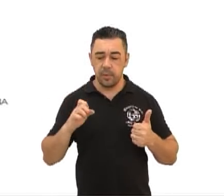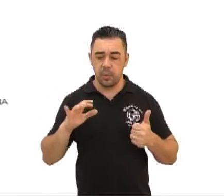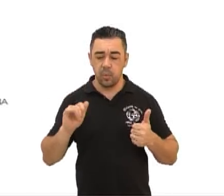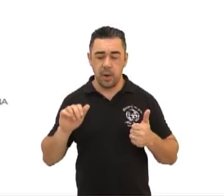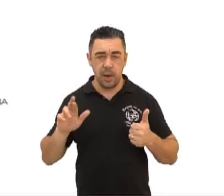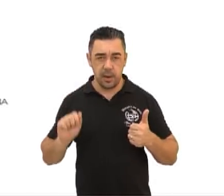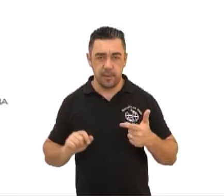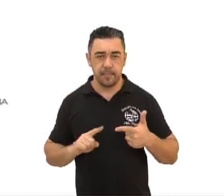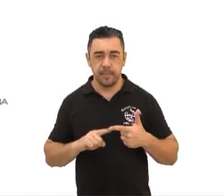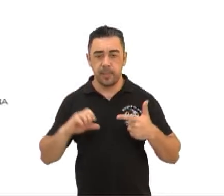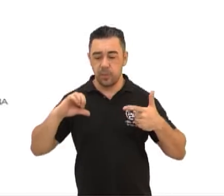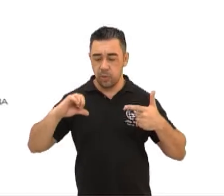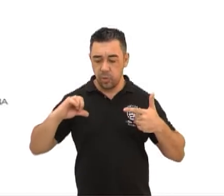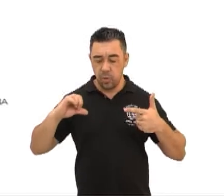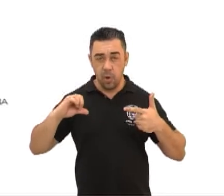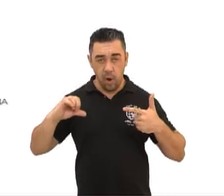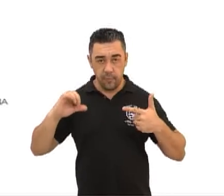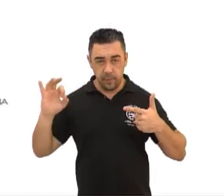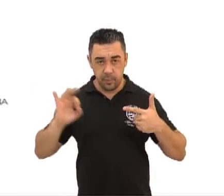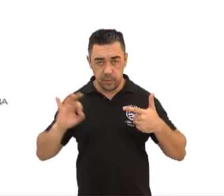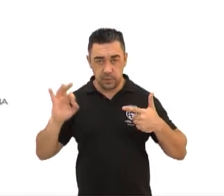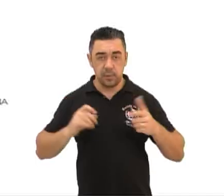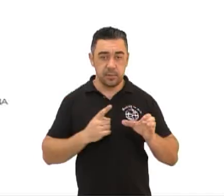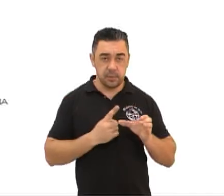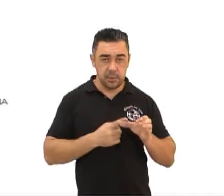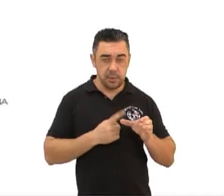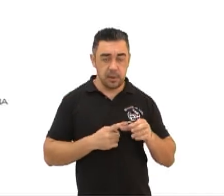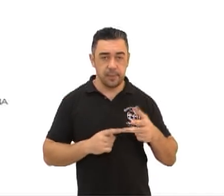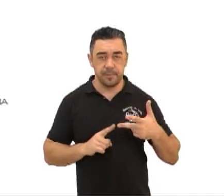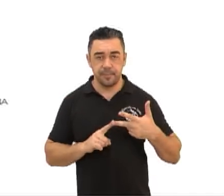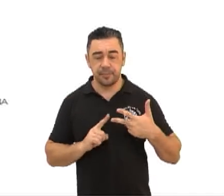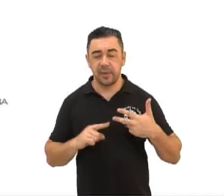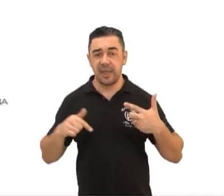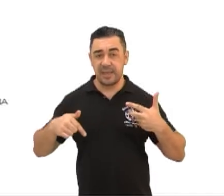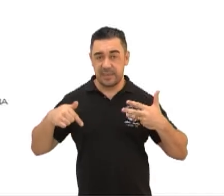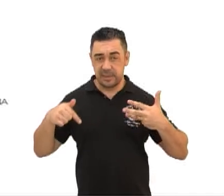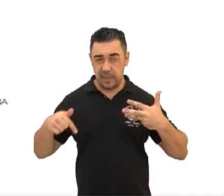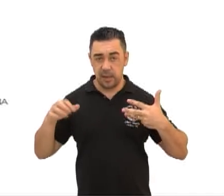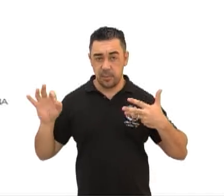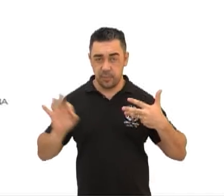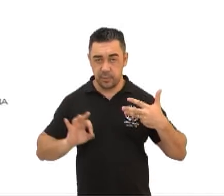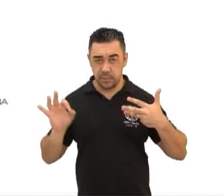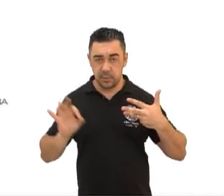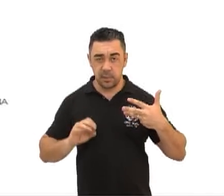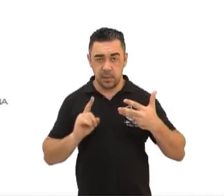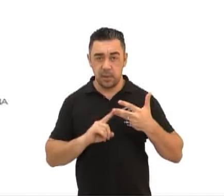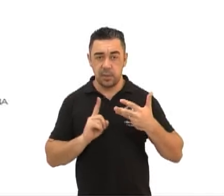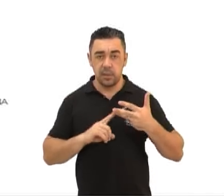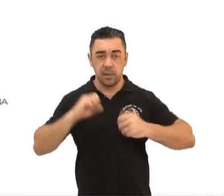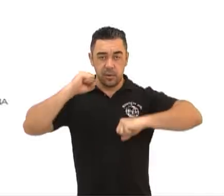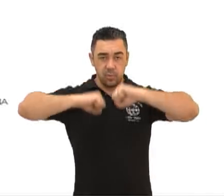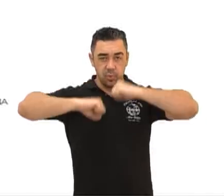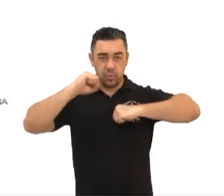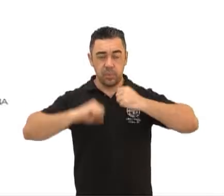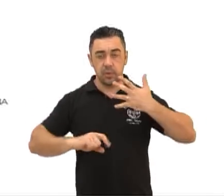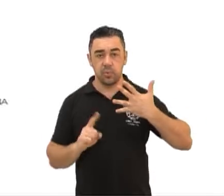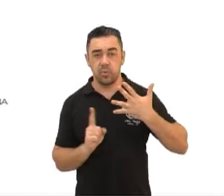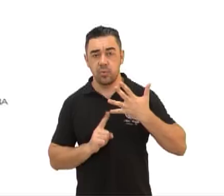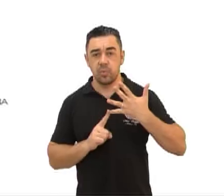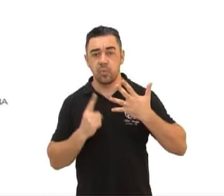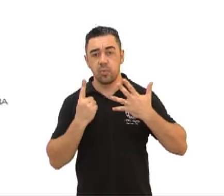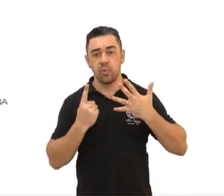9% consumo urbano, da população urbana. 7% é o consumo da indústria. E